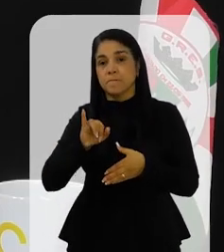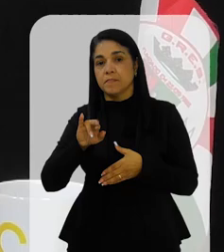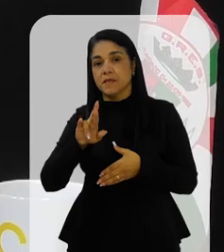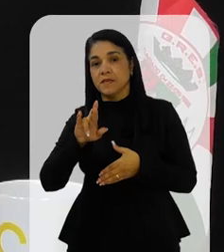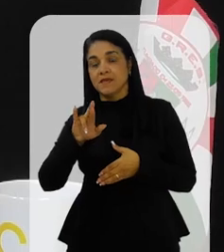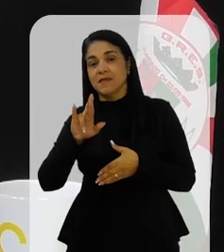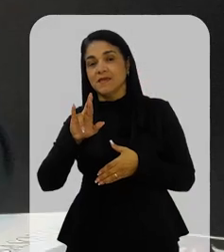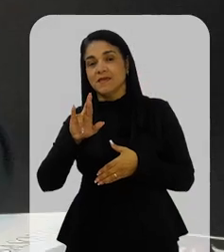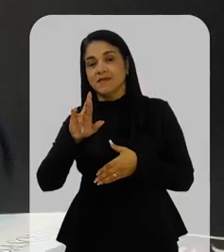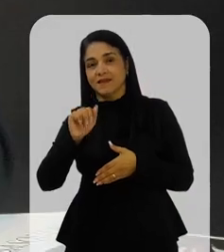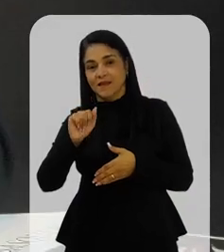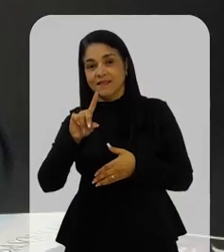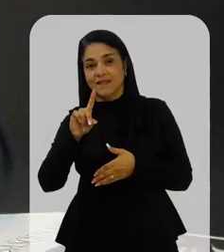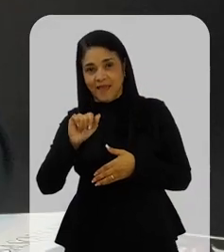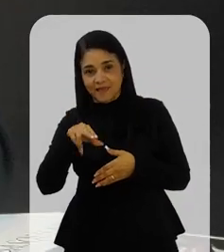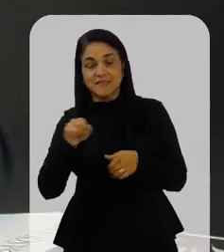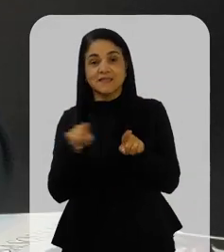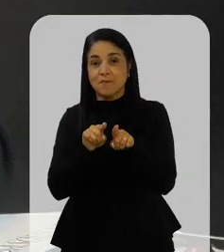Quintas também faz.